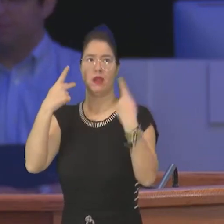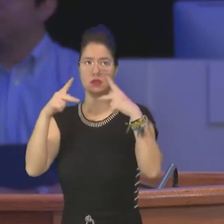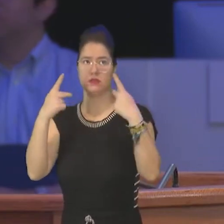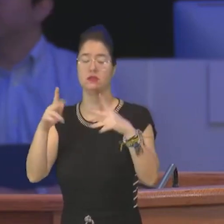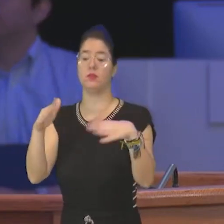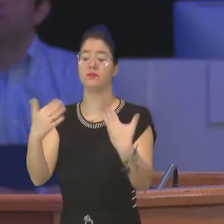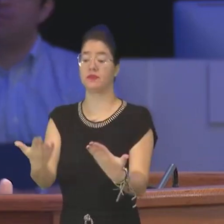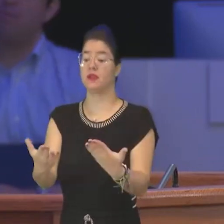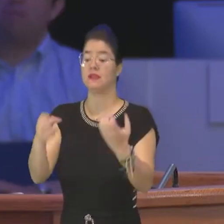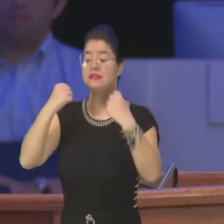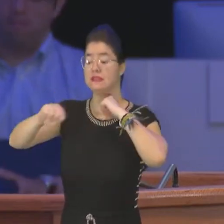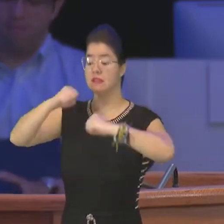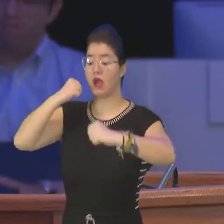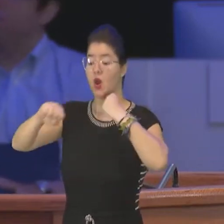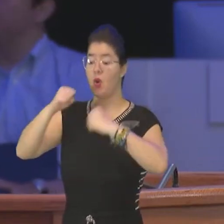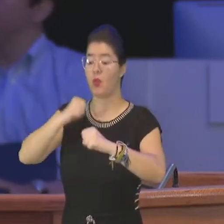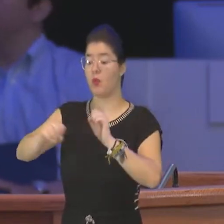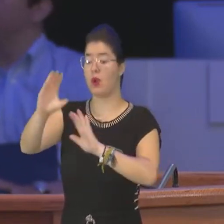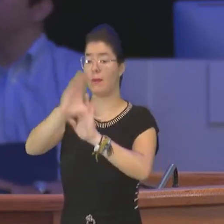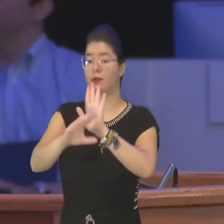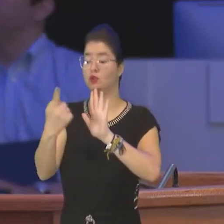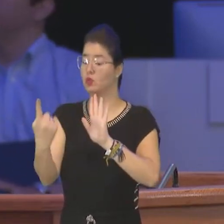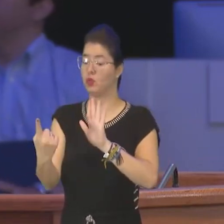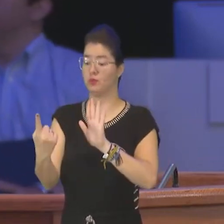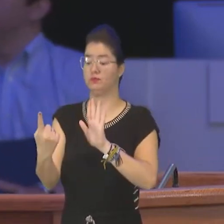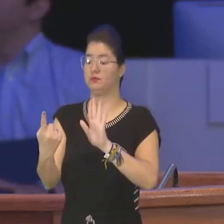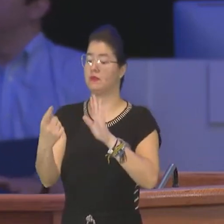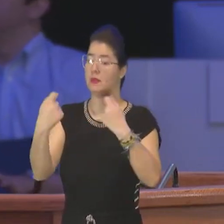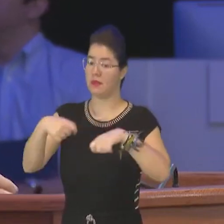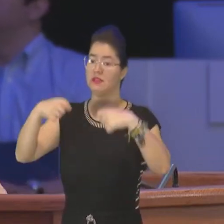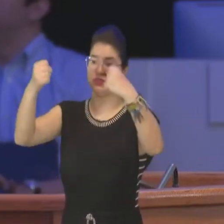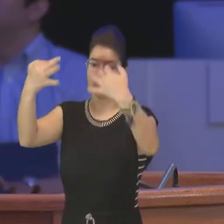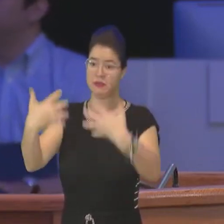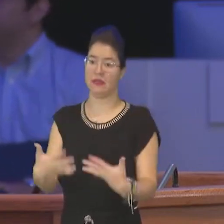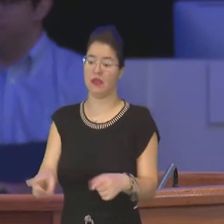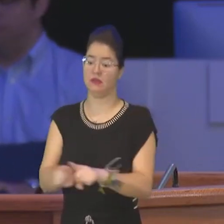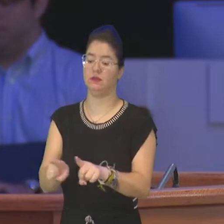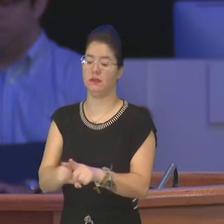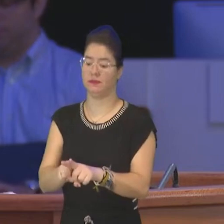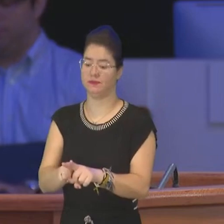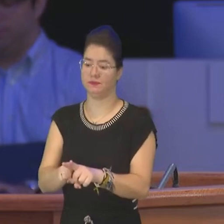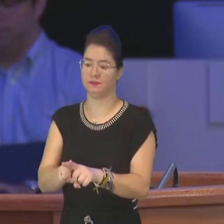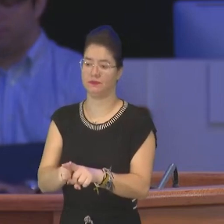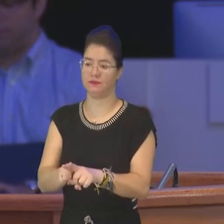Salmo de número 1, o que diz o Salmo número 1? Eu não poderia deixar de citar o Salmo de número 1.